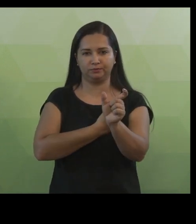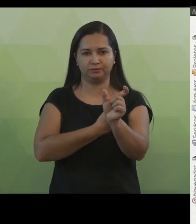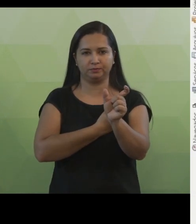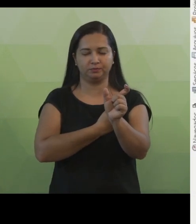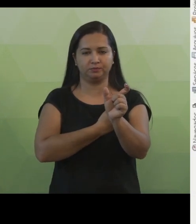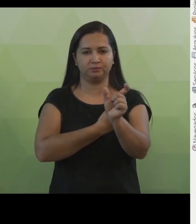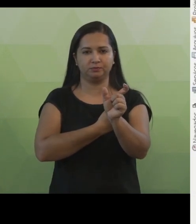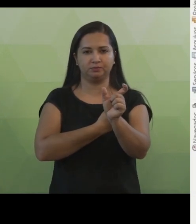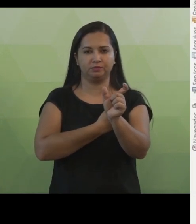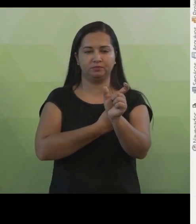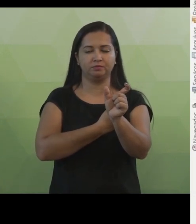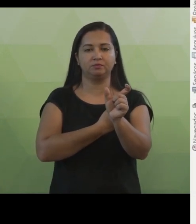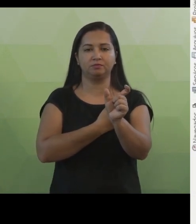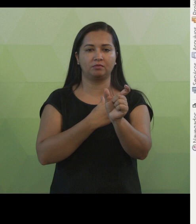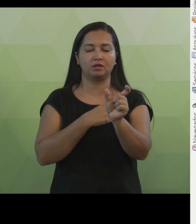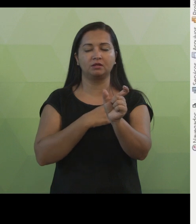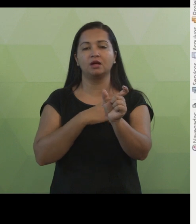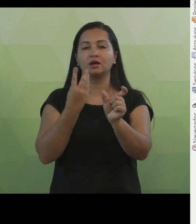se.